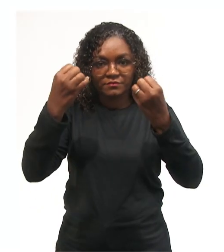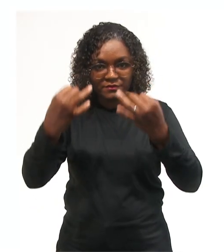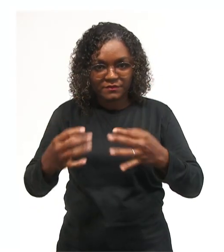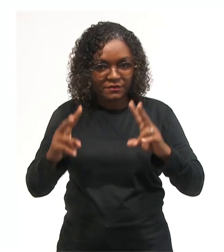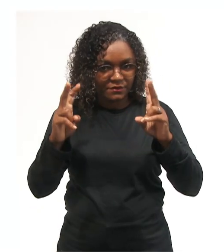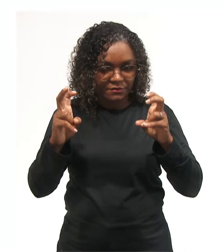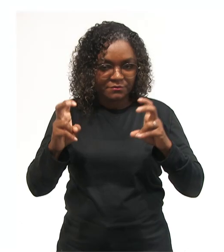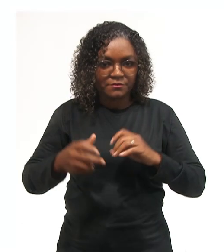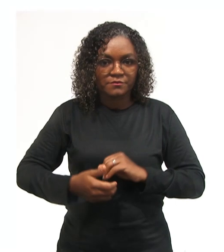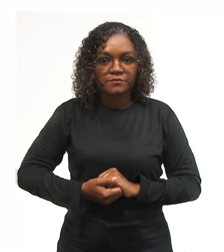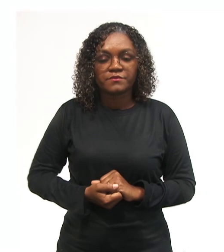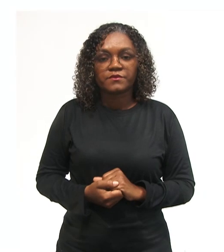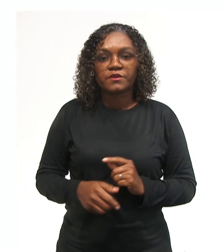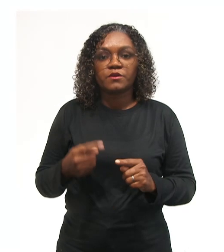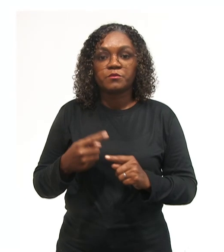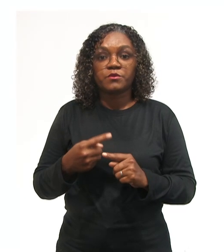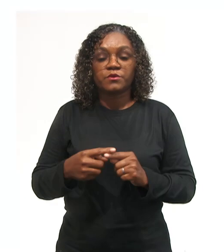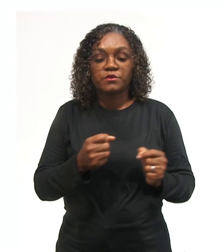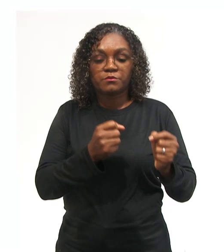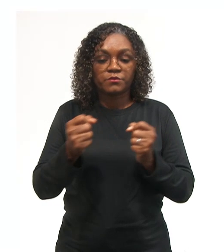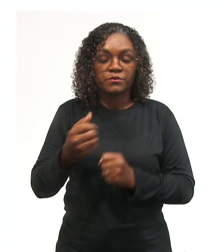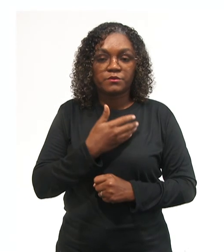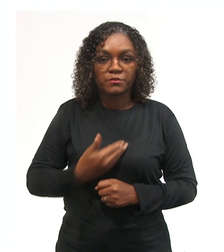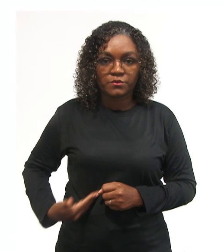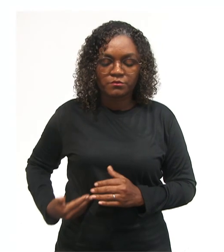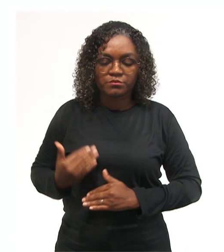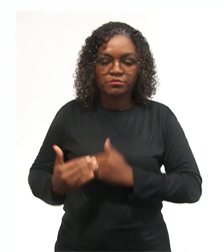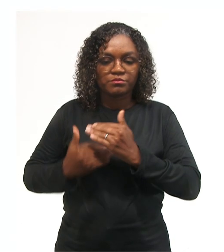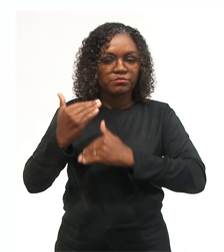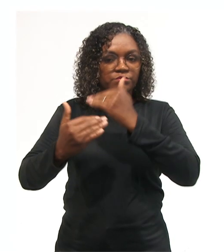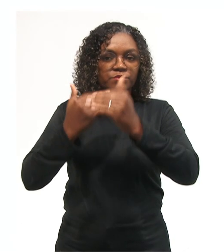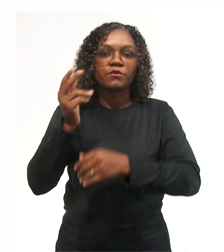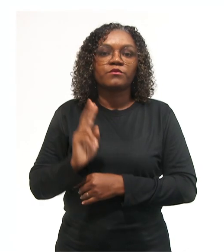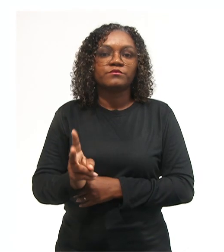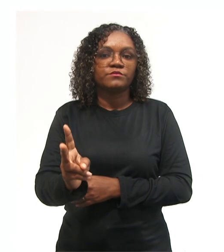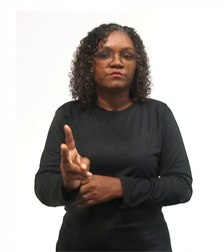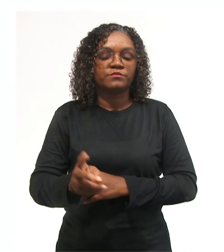à frente, que o Estado tem uma tendência ao crescimento contínuo.